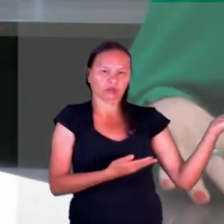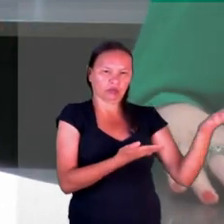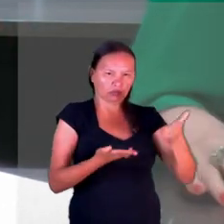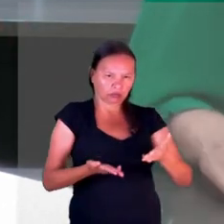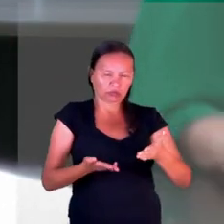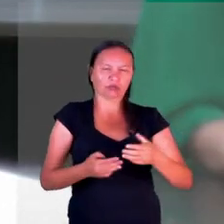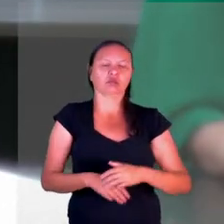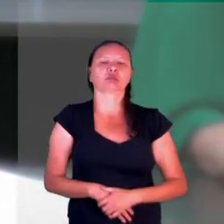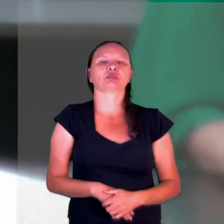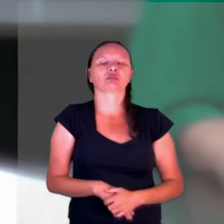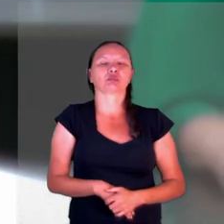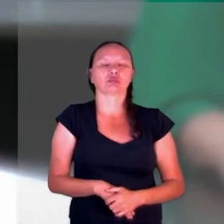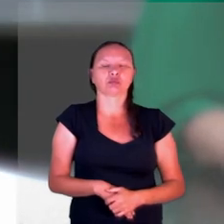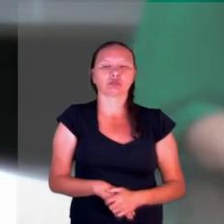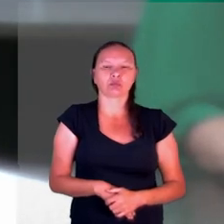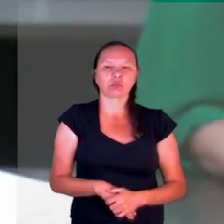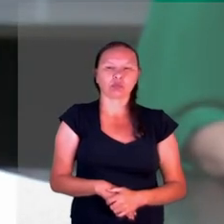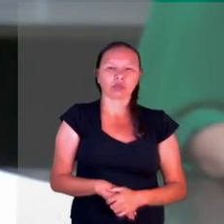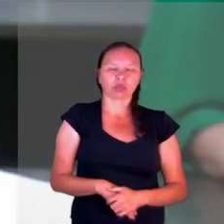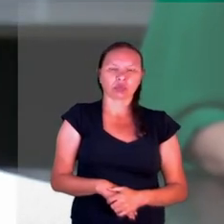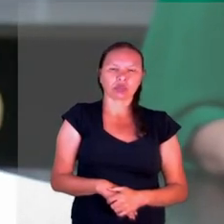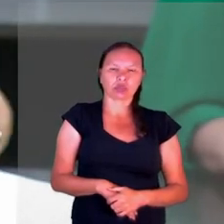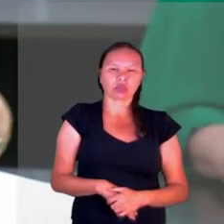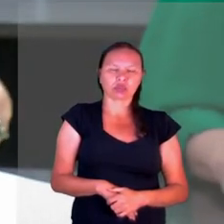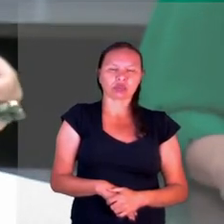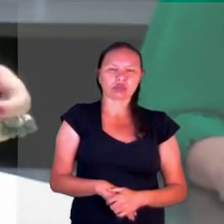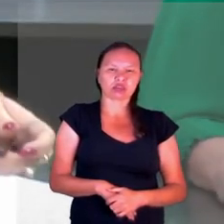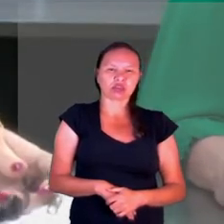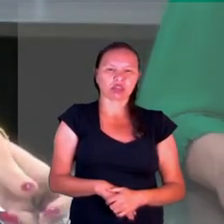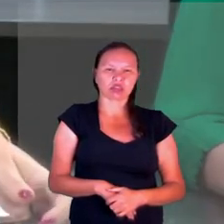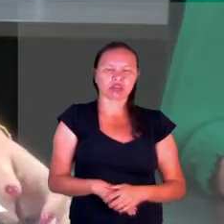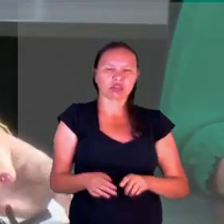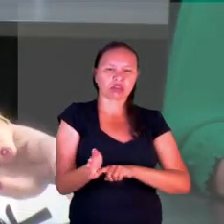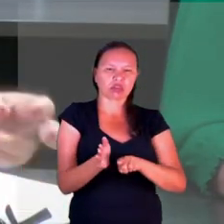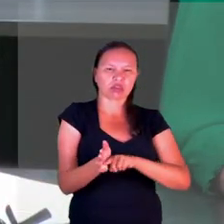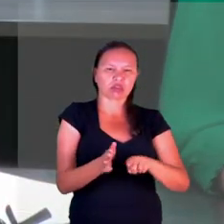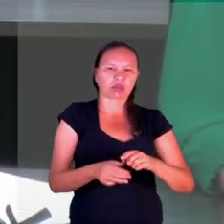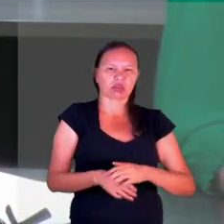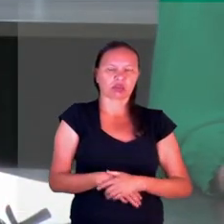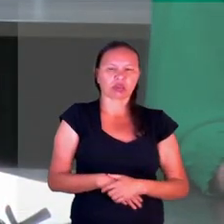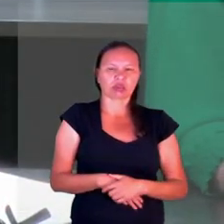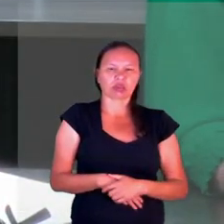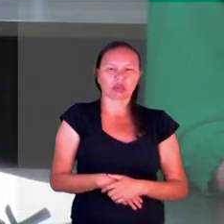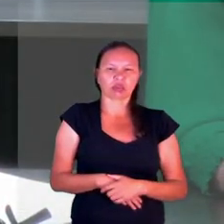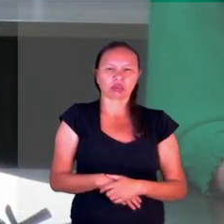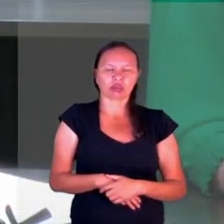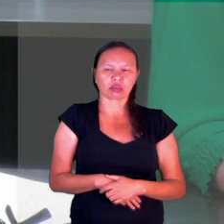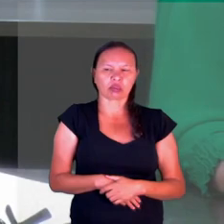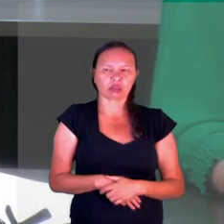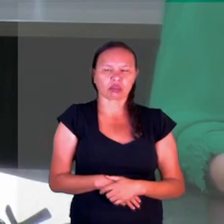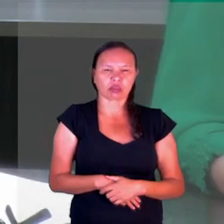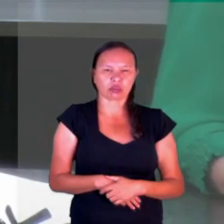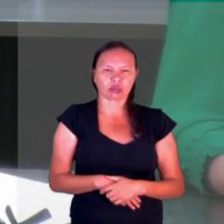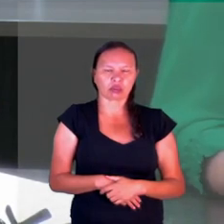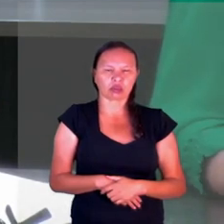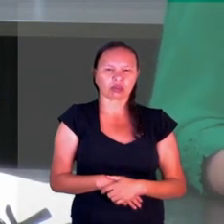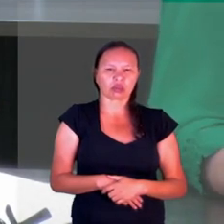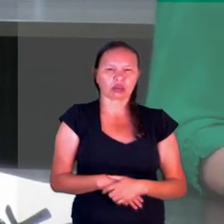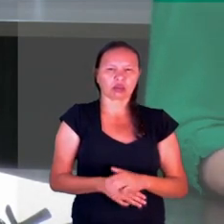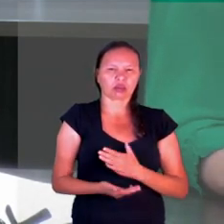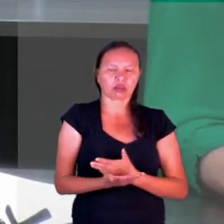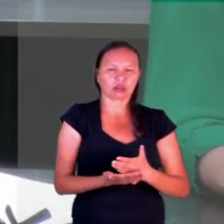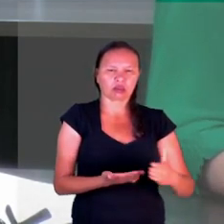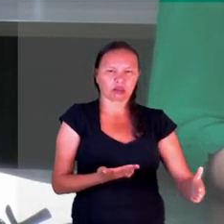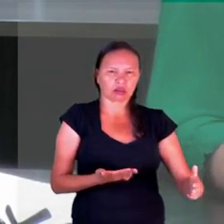né algum complemento da fala já que ela não pode apresentar tudo né Mir e e a gente vai começar com